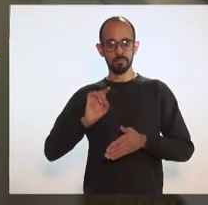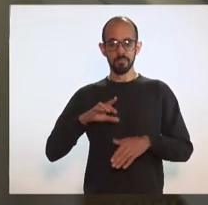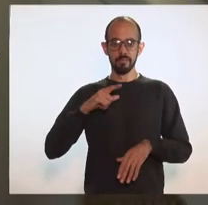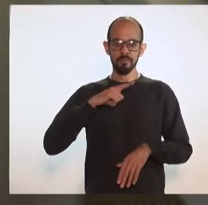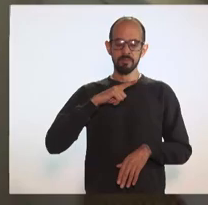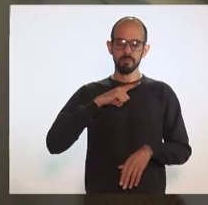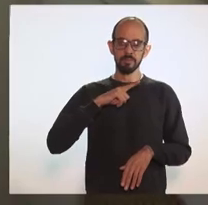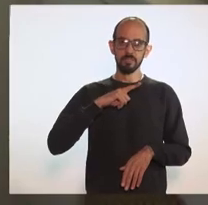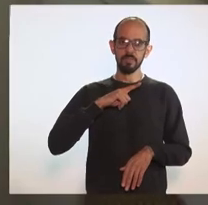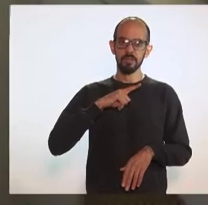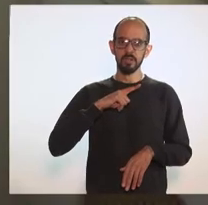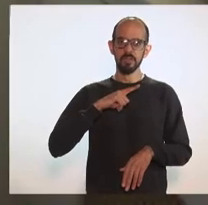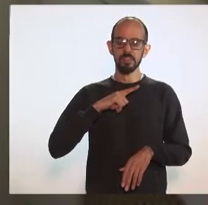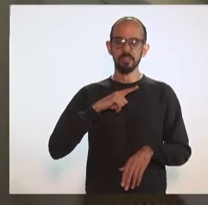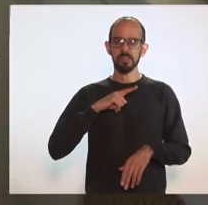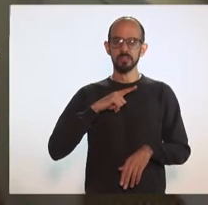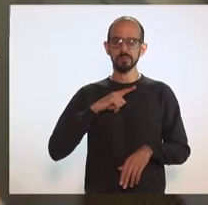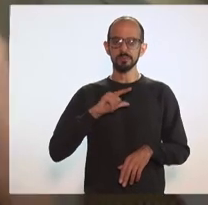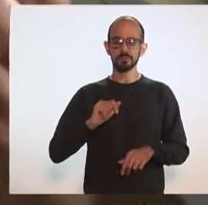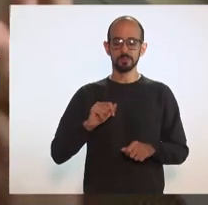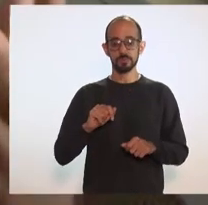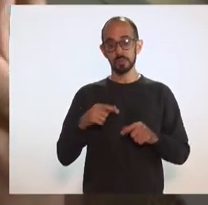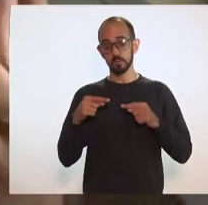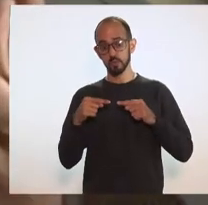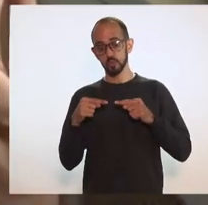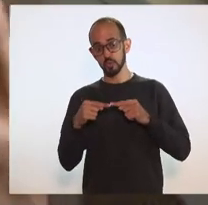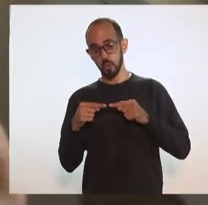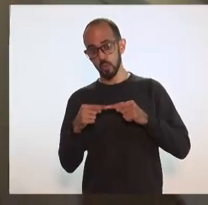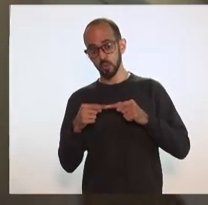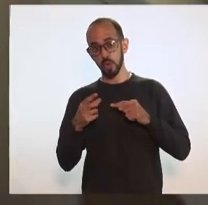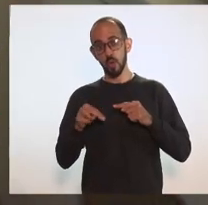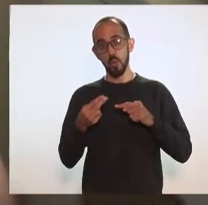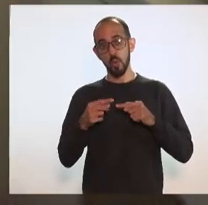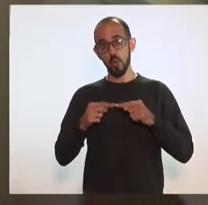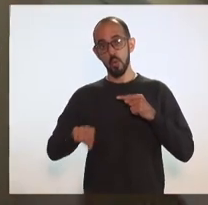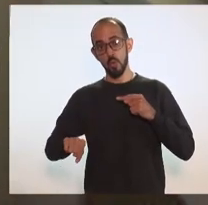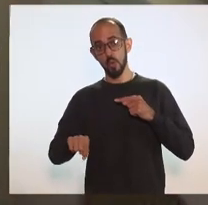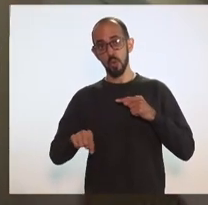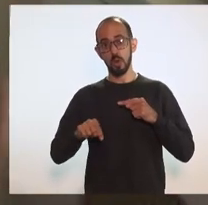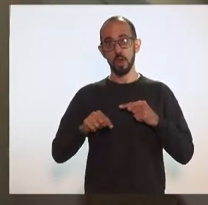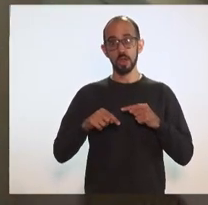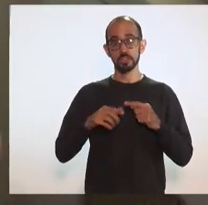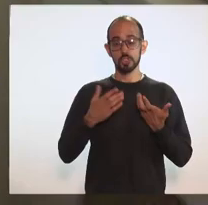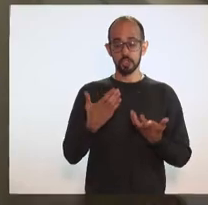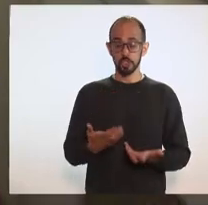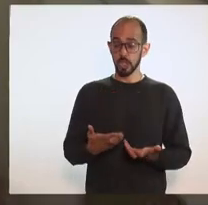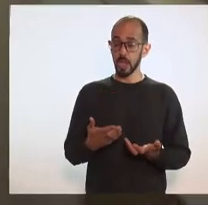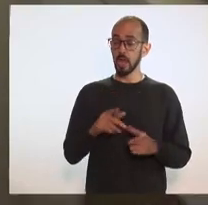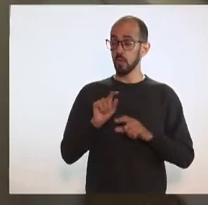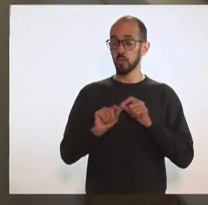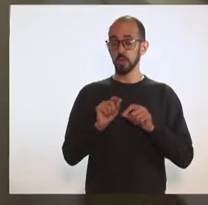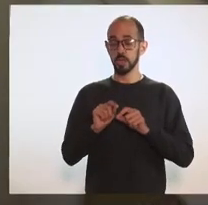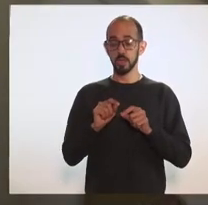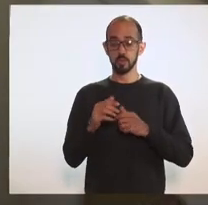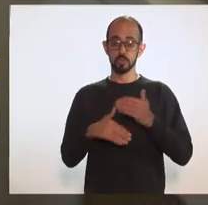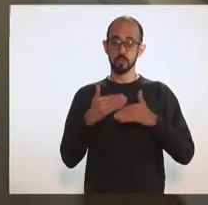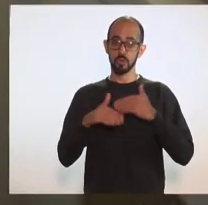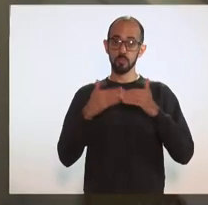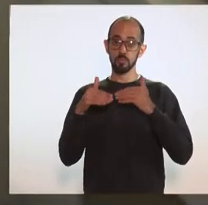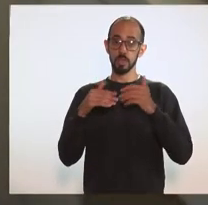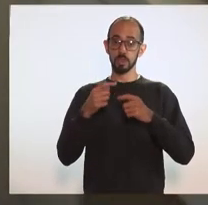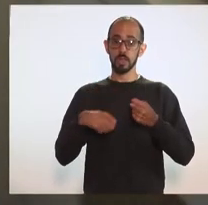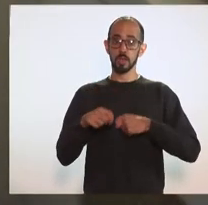posicionamento que você apagou no quanto a gente quer realmente que as economias e desligou mas para você desenvolver